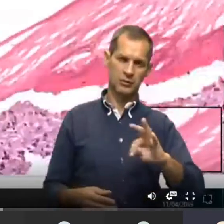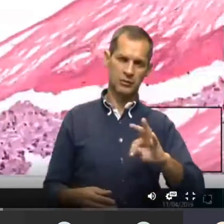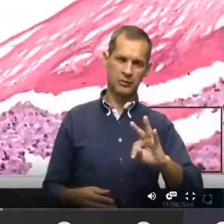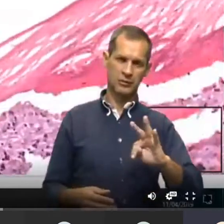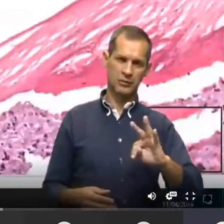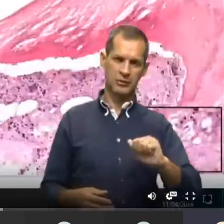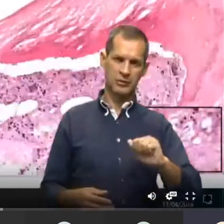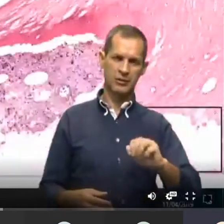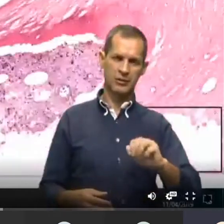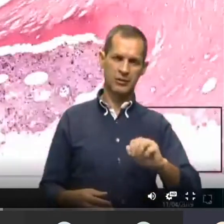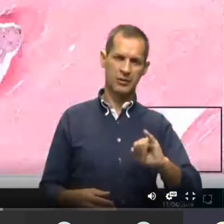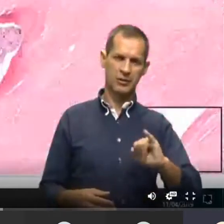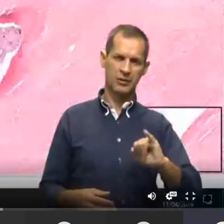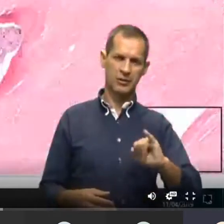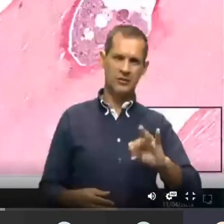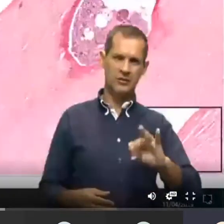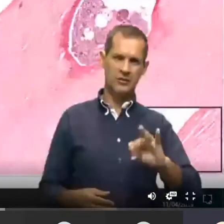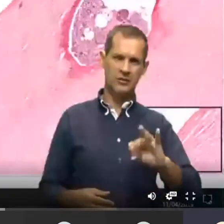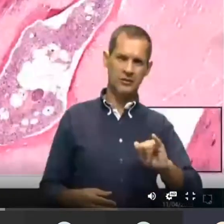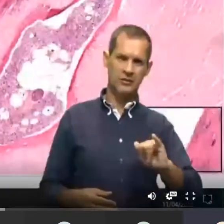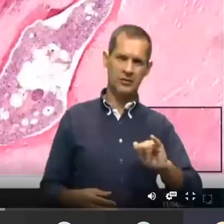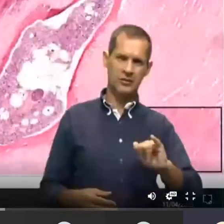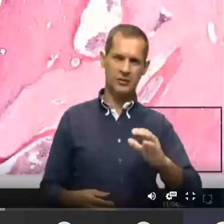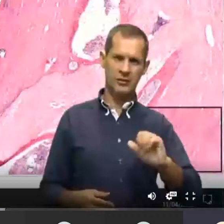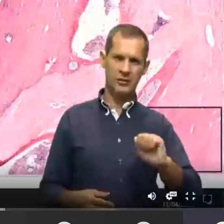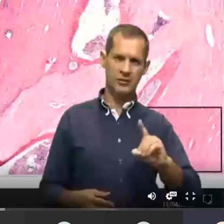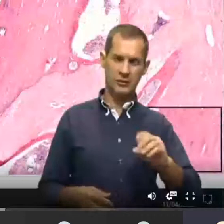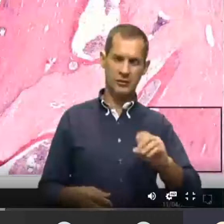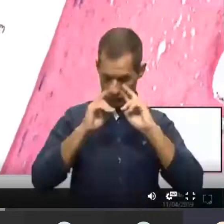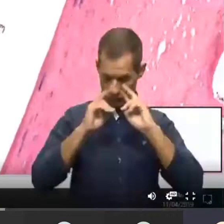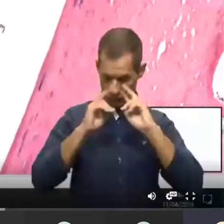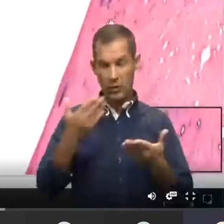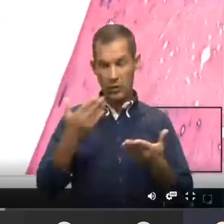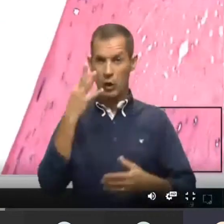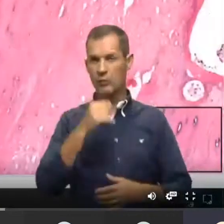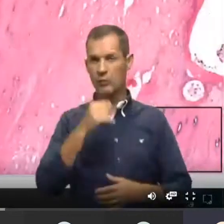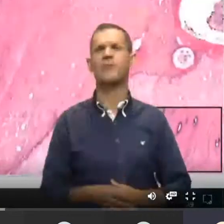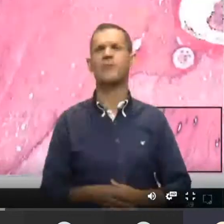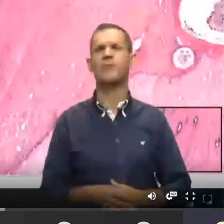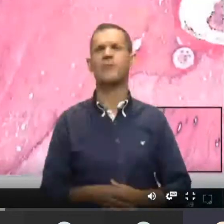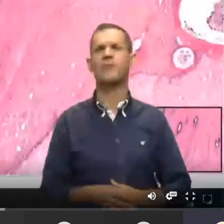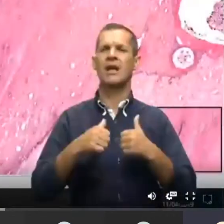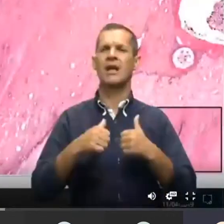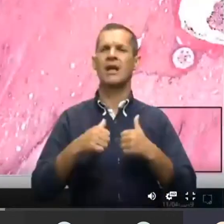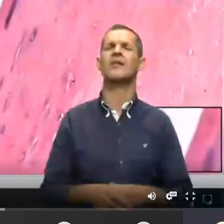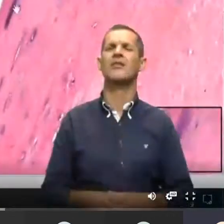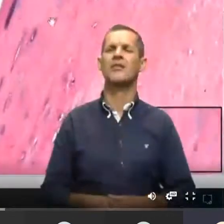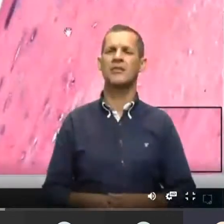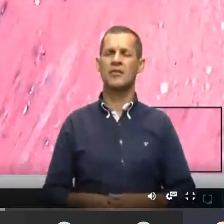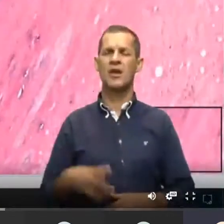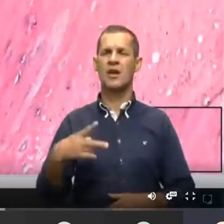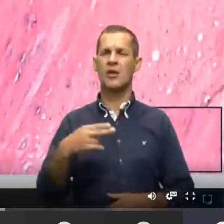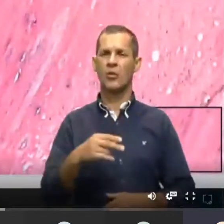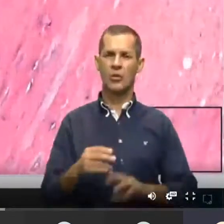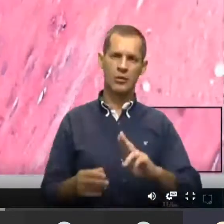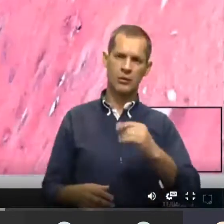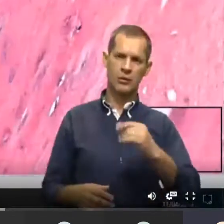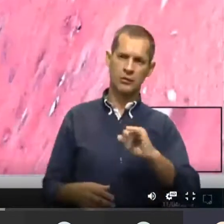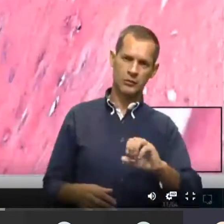estratificado. Vamos pegar uma outra parte aqui para mostrar melhor aqui. Olha que bonito esse corte